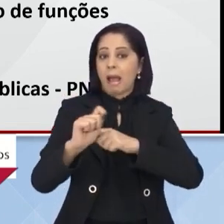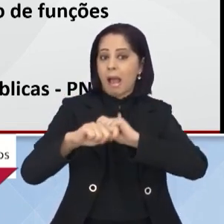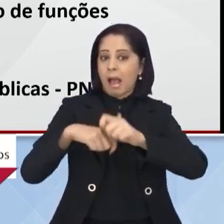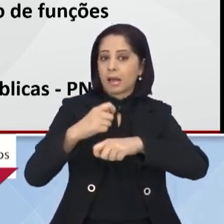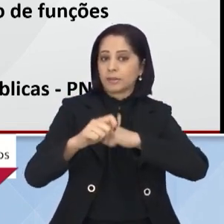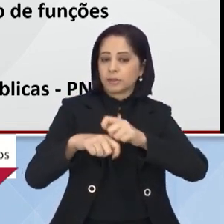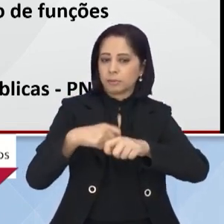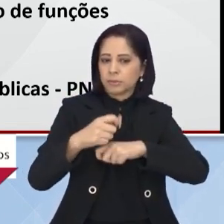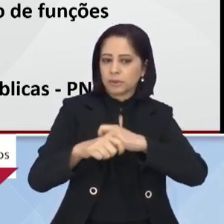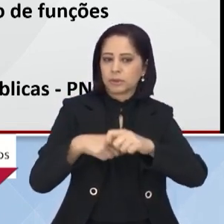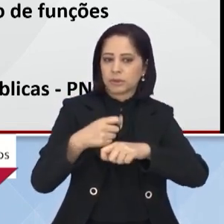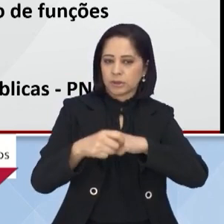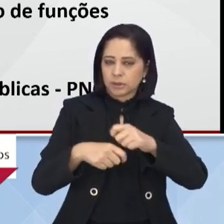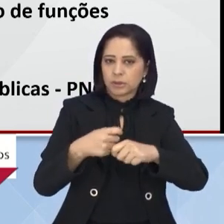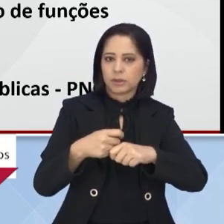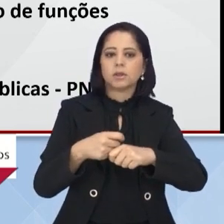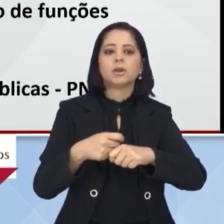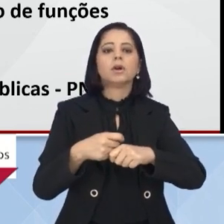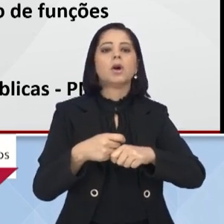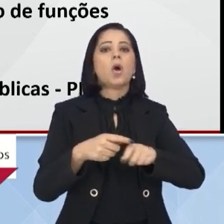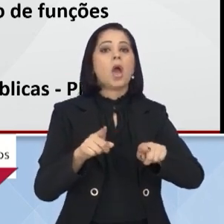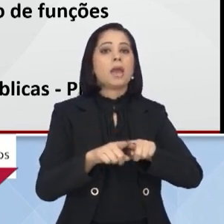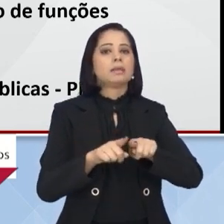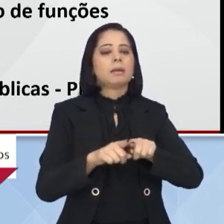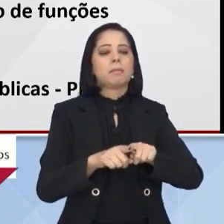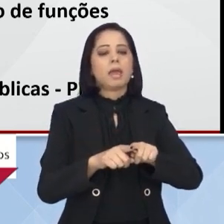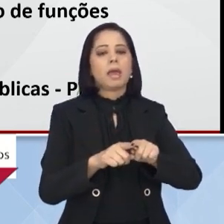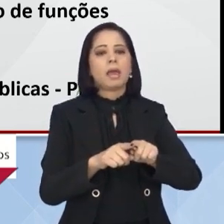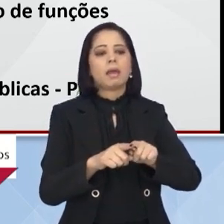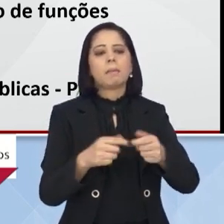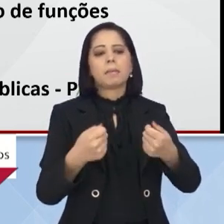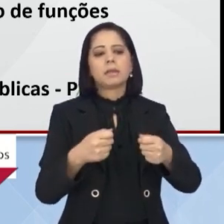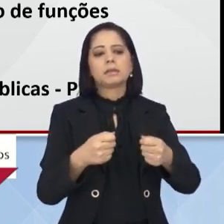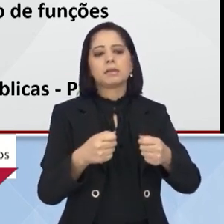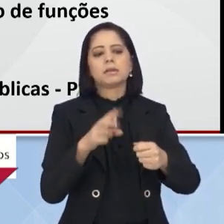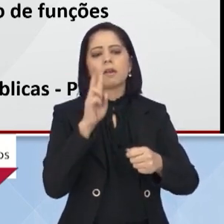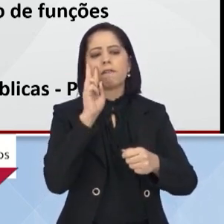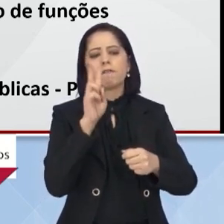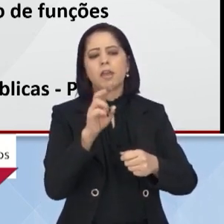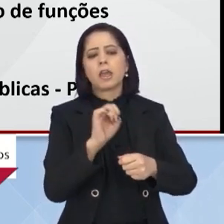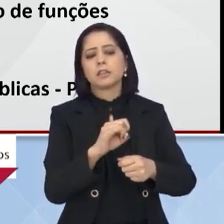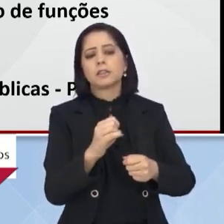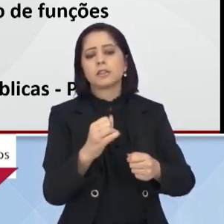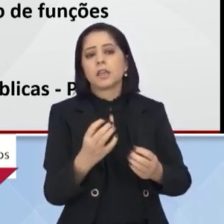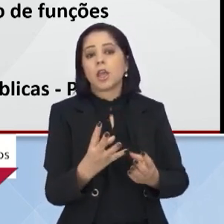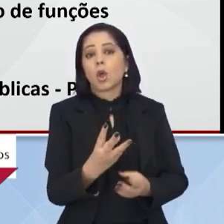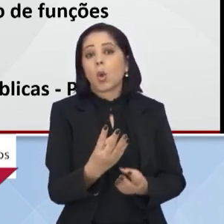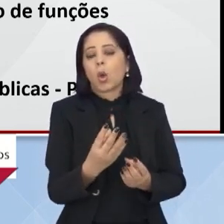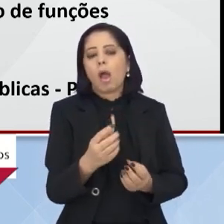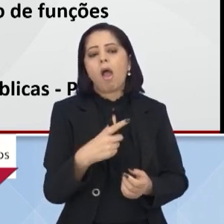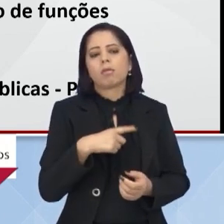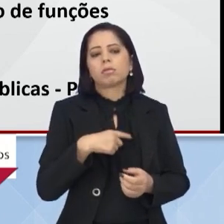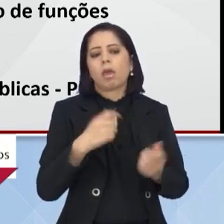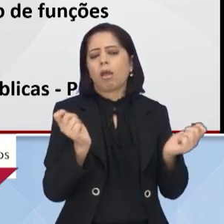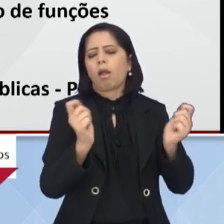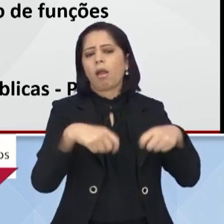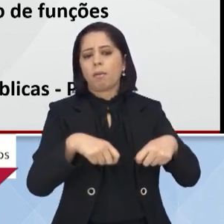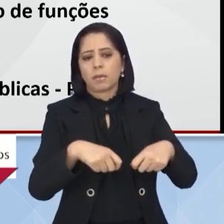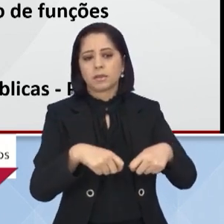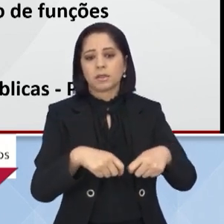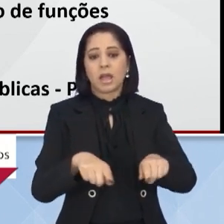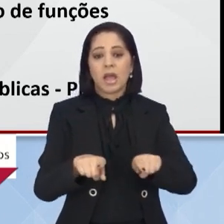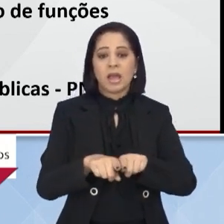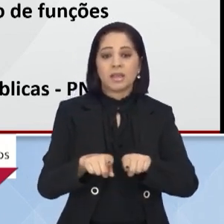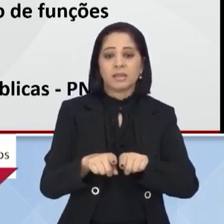questão da qualificação né da da das pessoas que trabalham com licitação aí entra a figura do agente de contratação e também a questão da